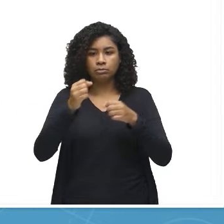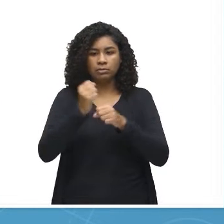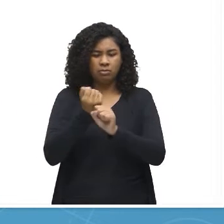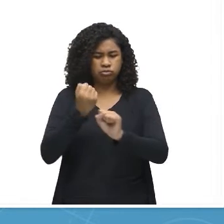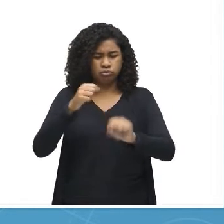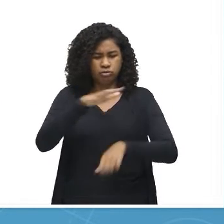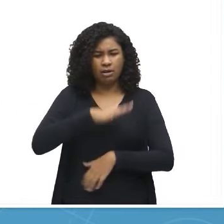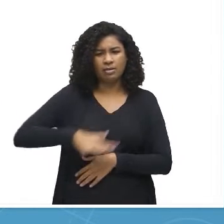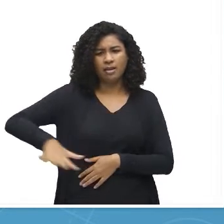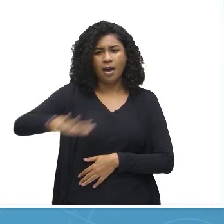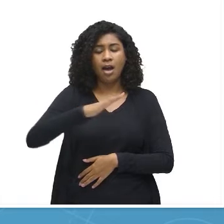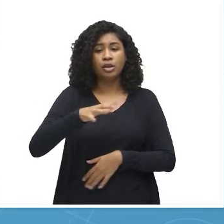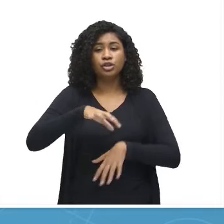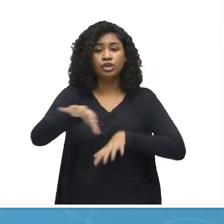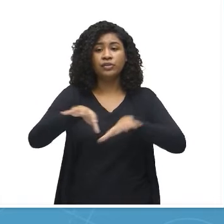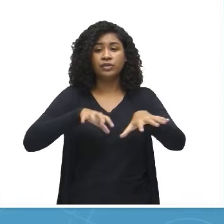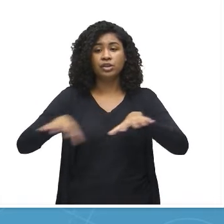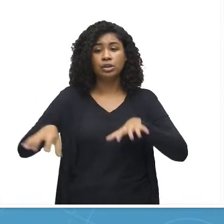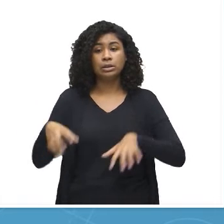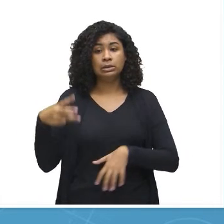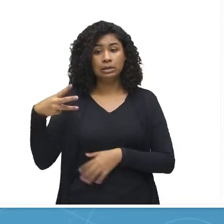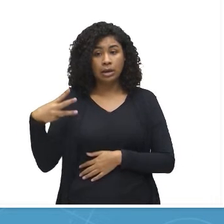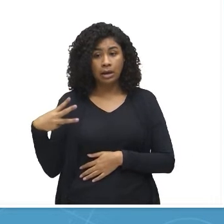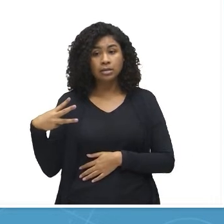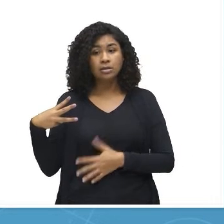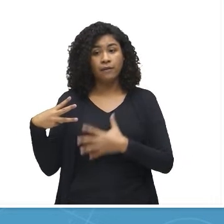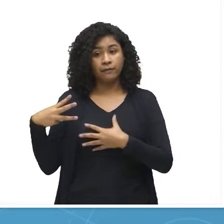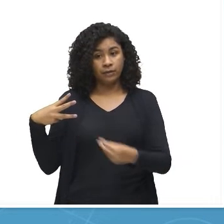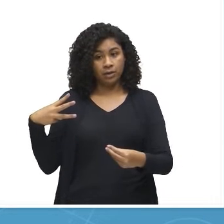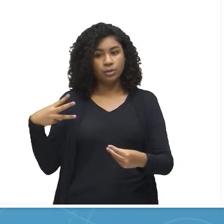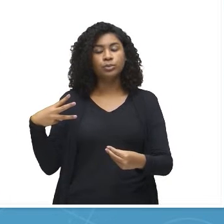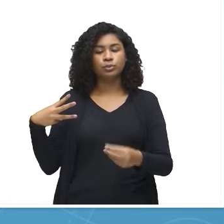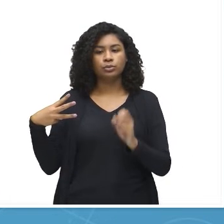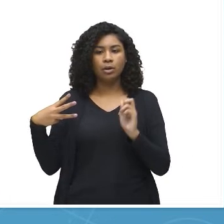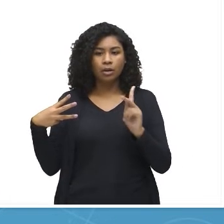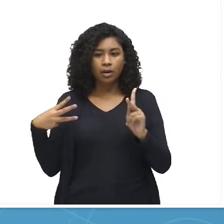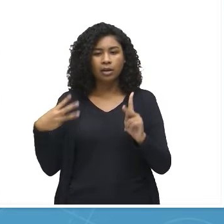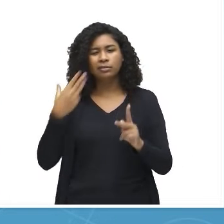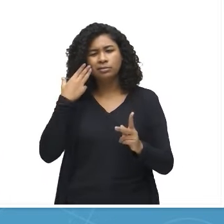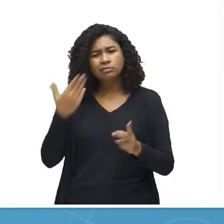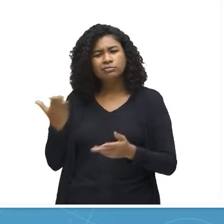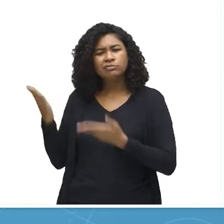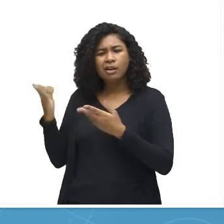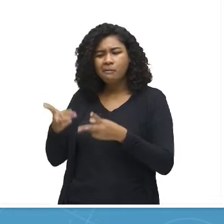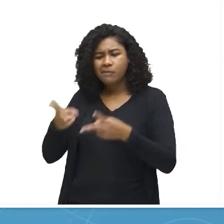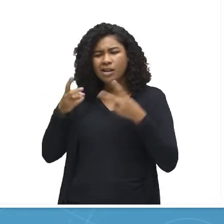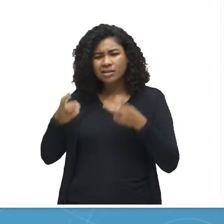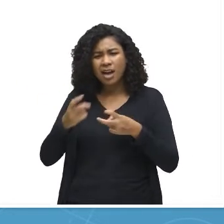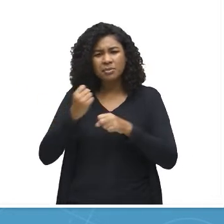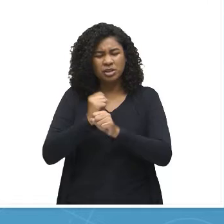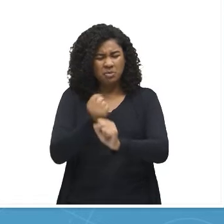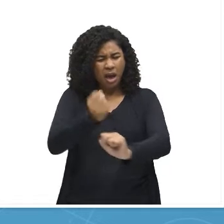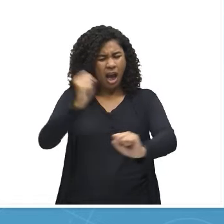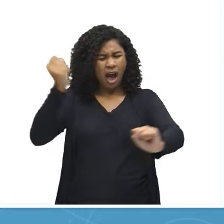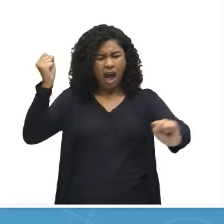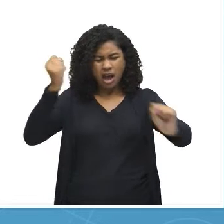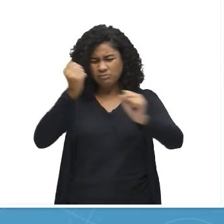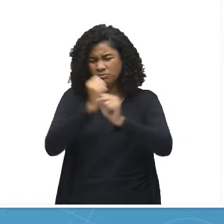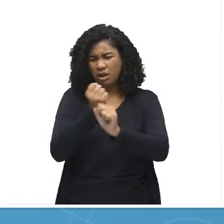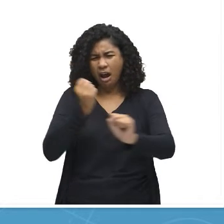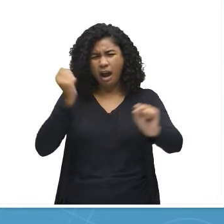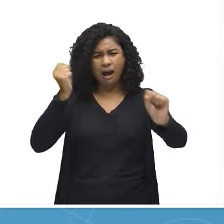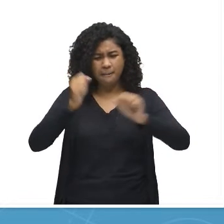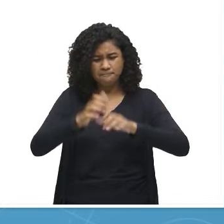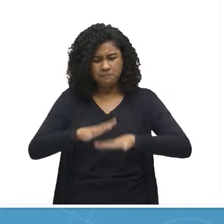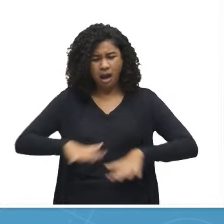seus 3 filhos. Então a gente já consegue perceber aí a divisão daquele grande reino que o Carlos Magno acabou